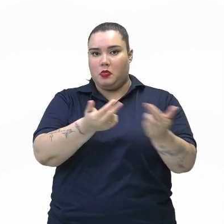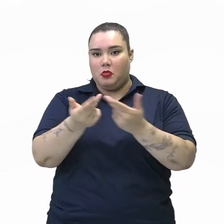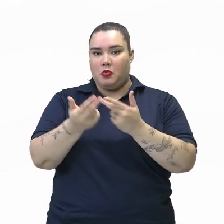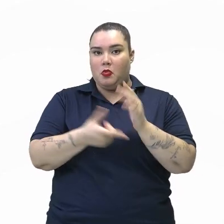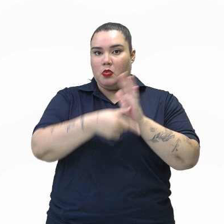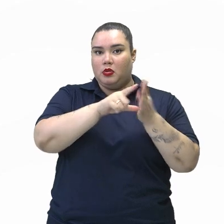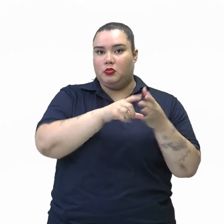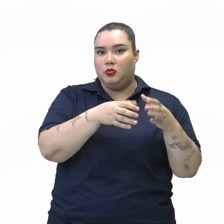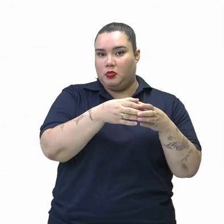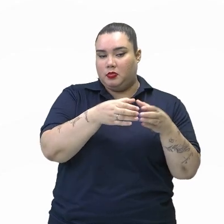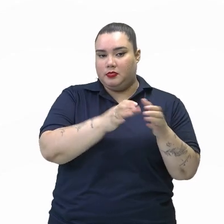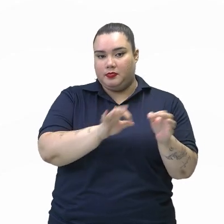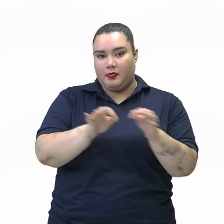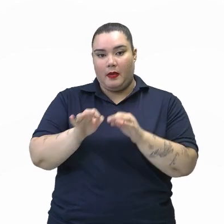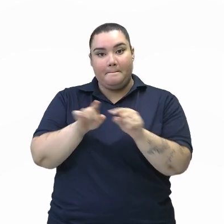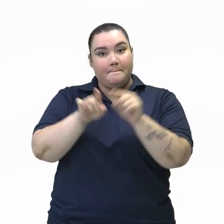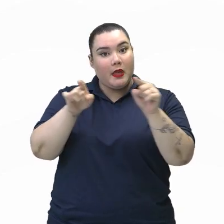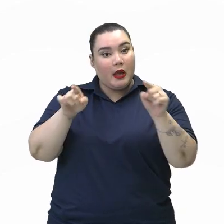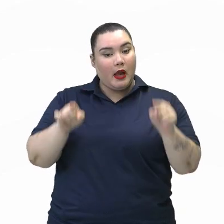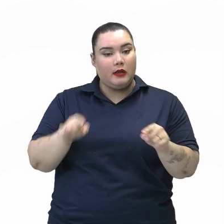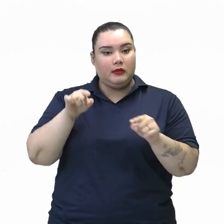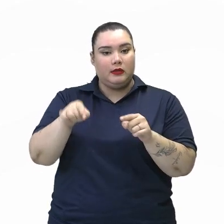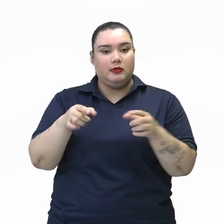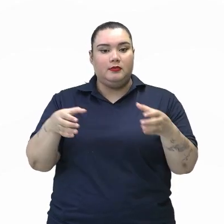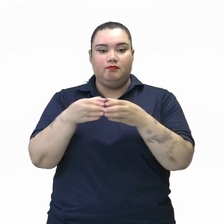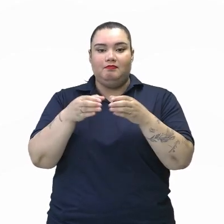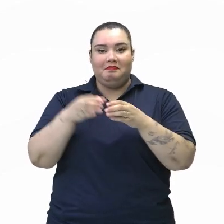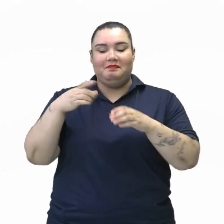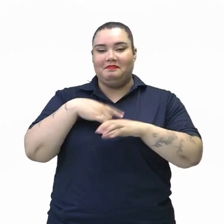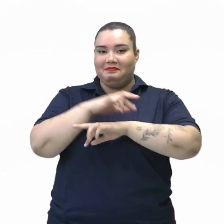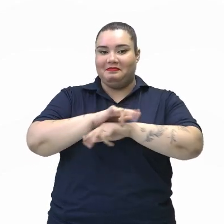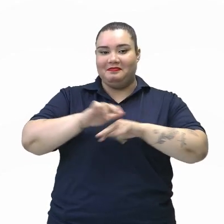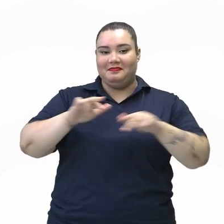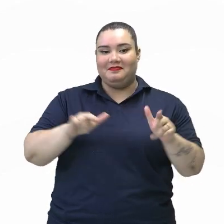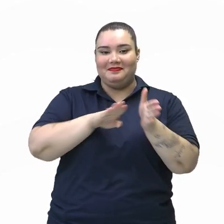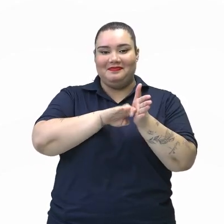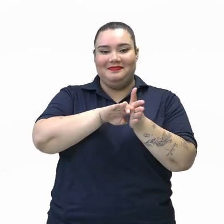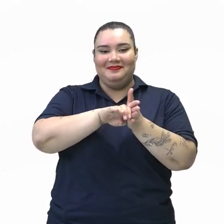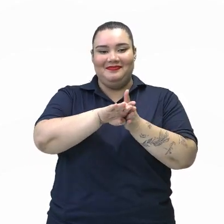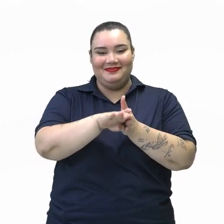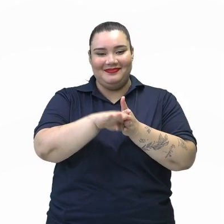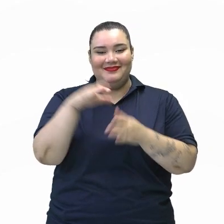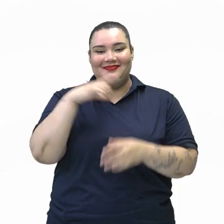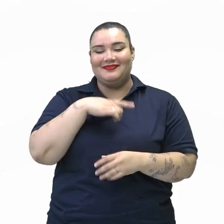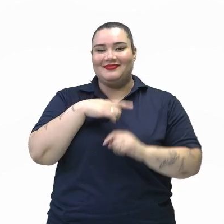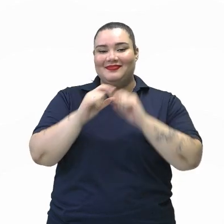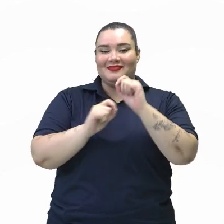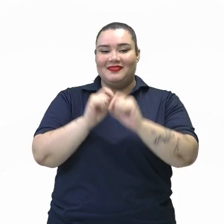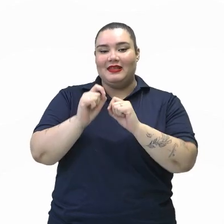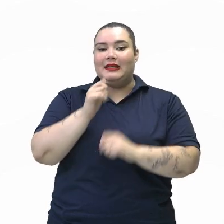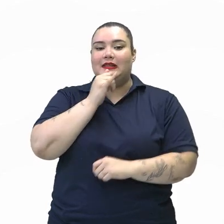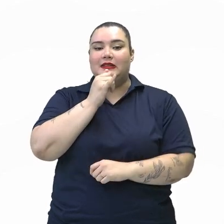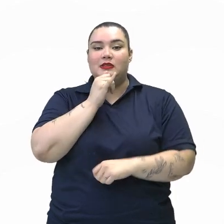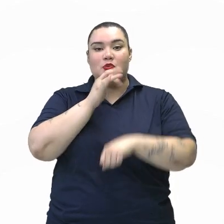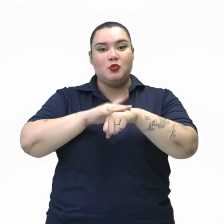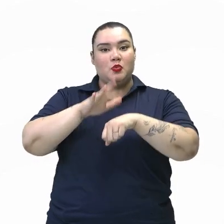grupo anterior. Porém, esse domínio engloba todas as bactérias que vão causar, por exemplo, doenças ao